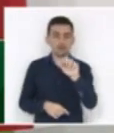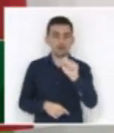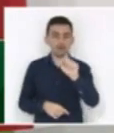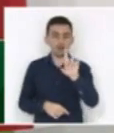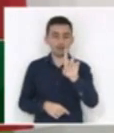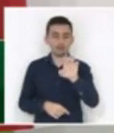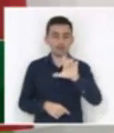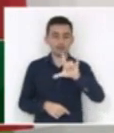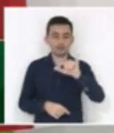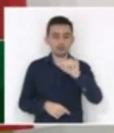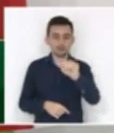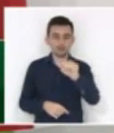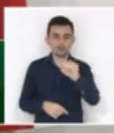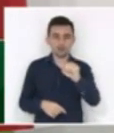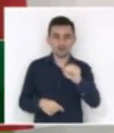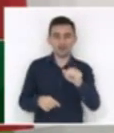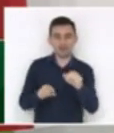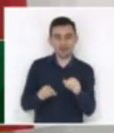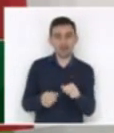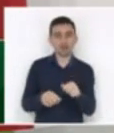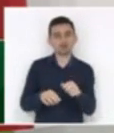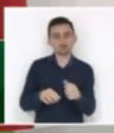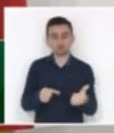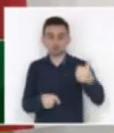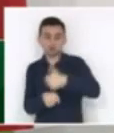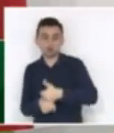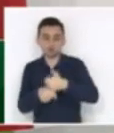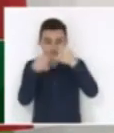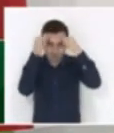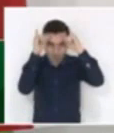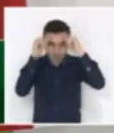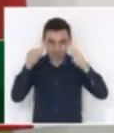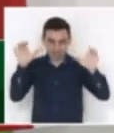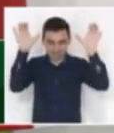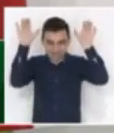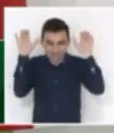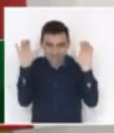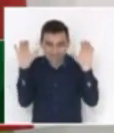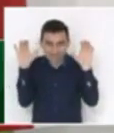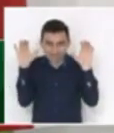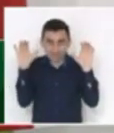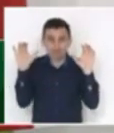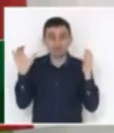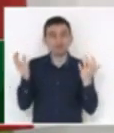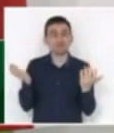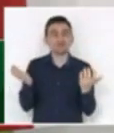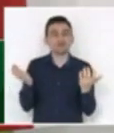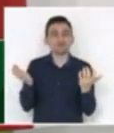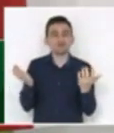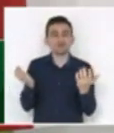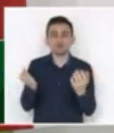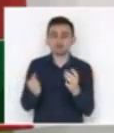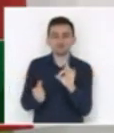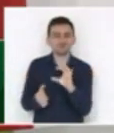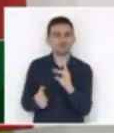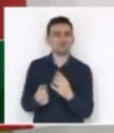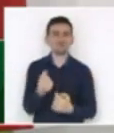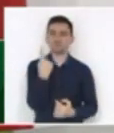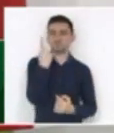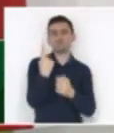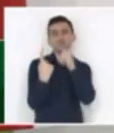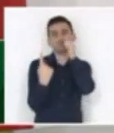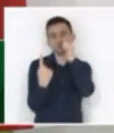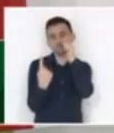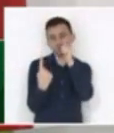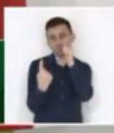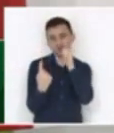colocada no lugar do boi para trabalhar, é só uma no meio de uma série de acontecimentos de